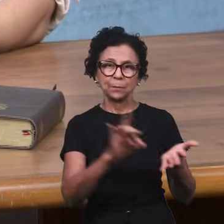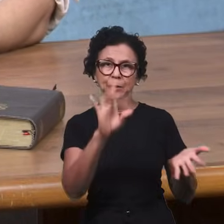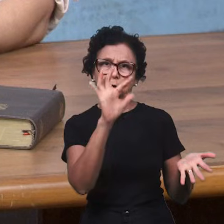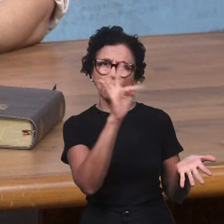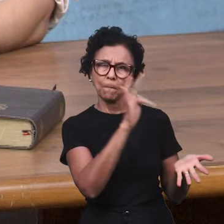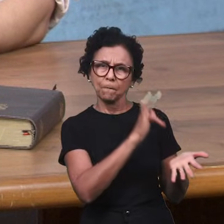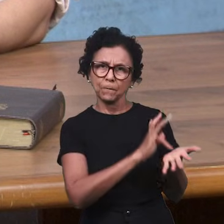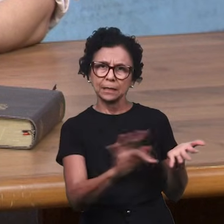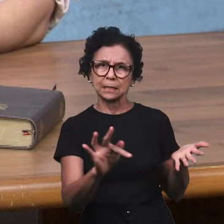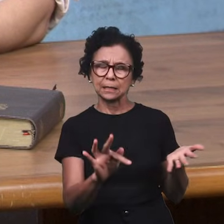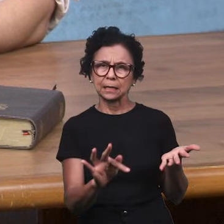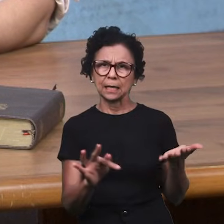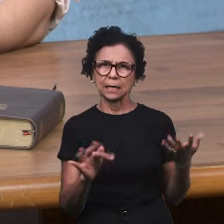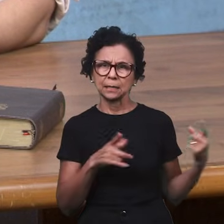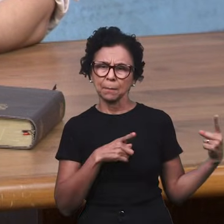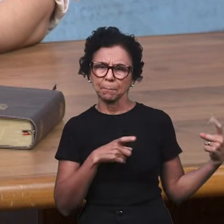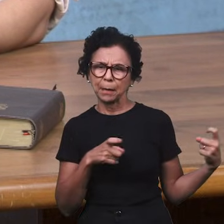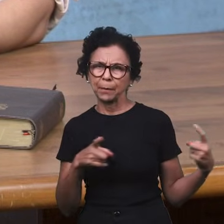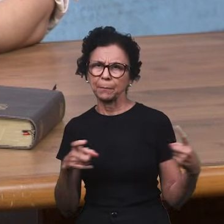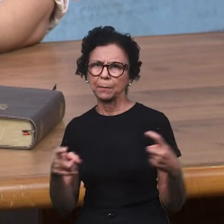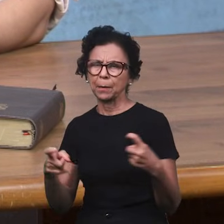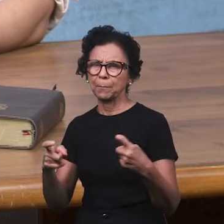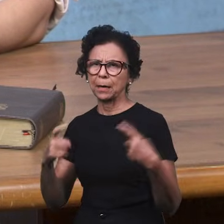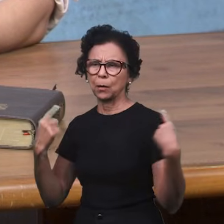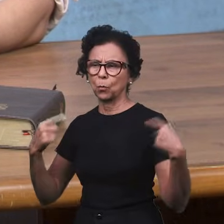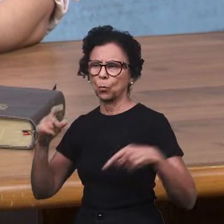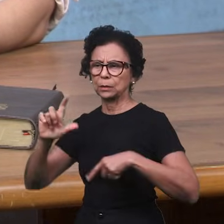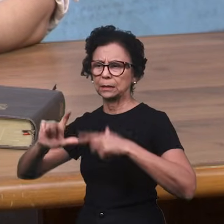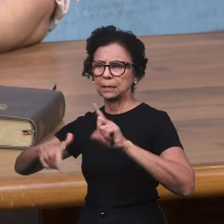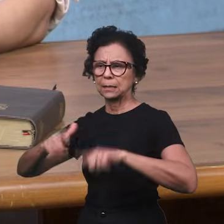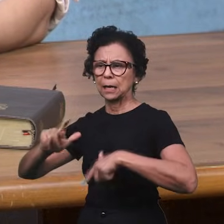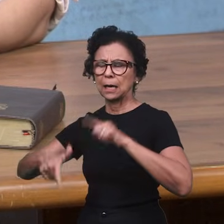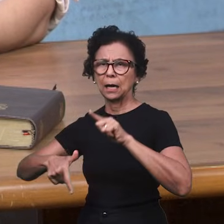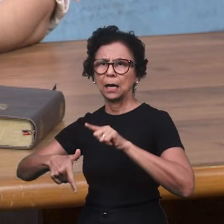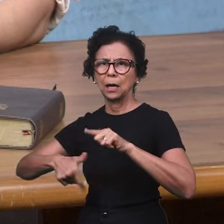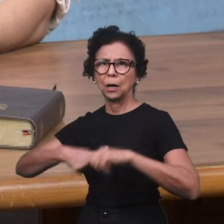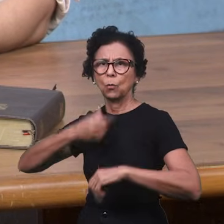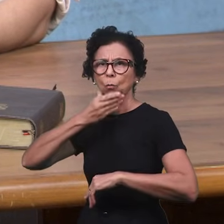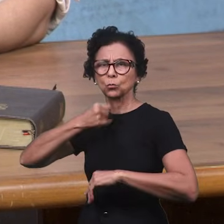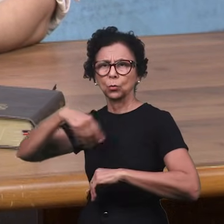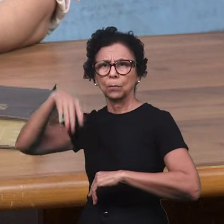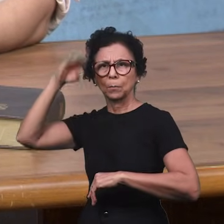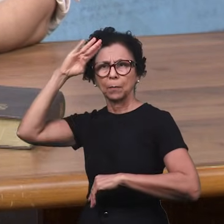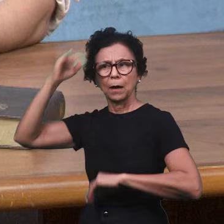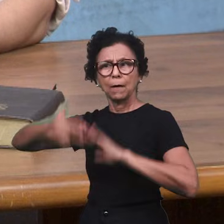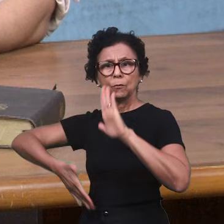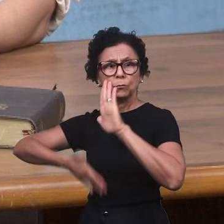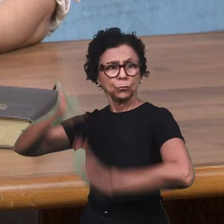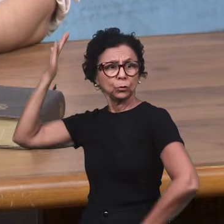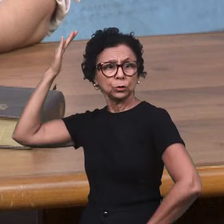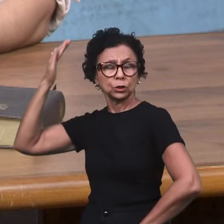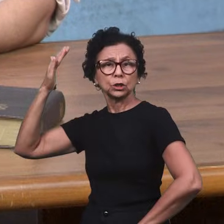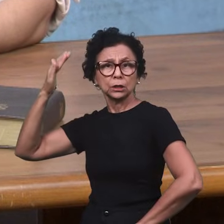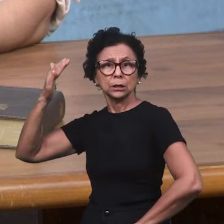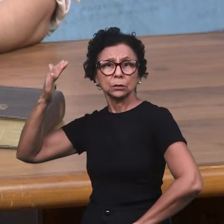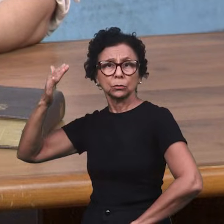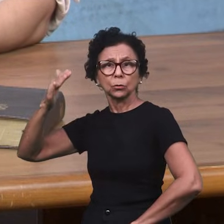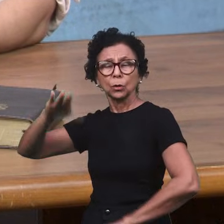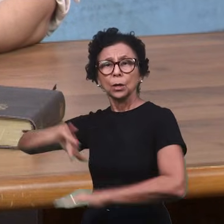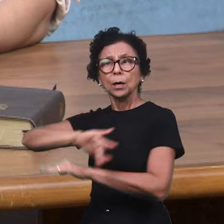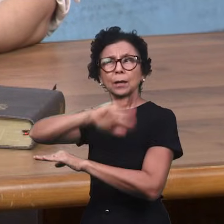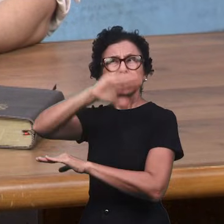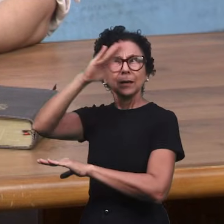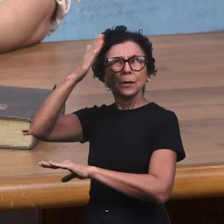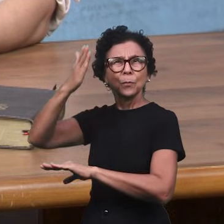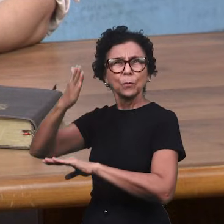com Israel, e os homens de Israel fugiram de diante dos filisteus e caíram feridos nas